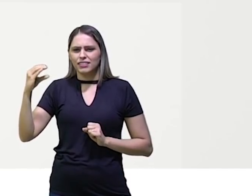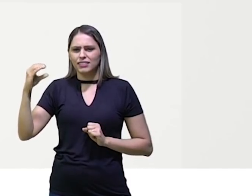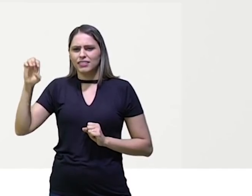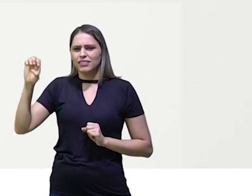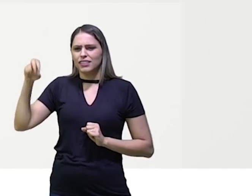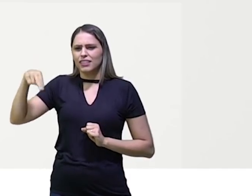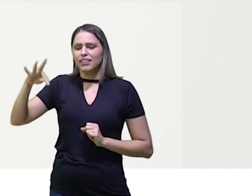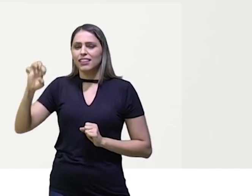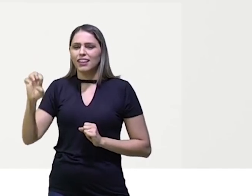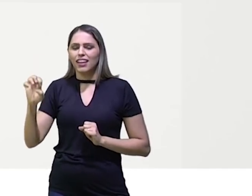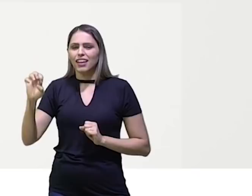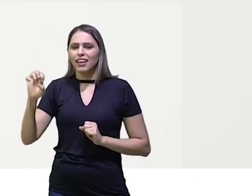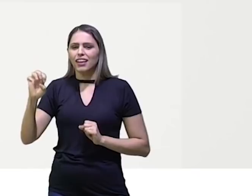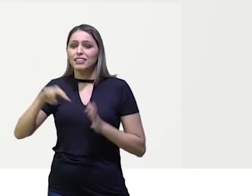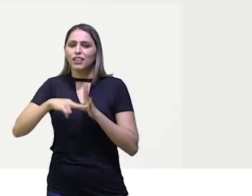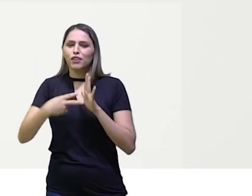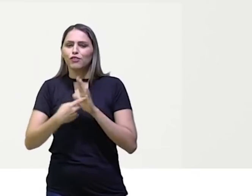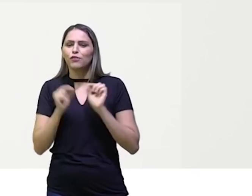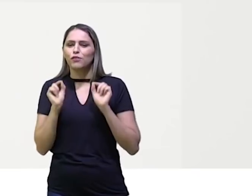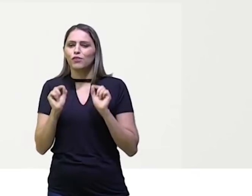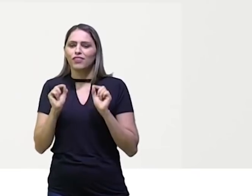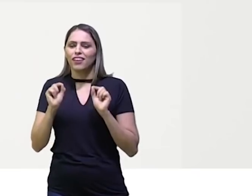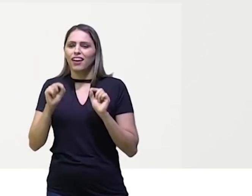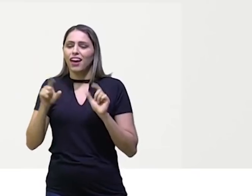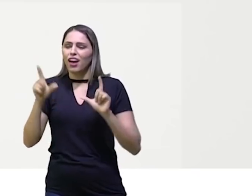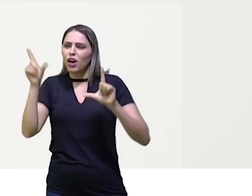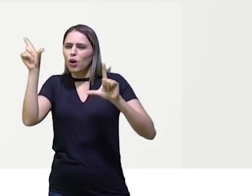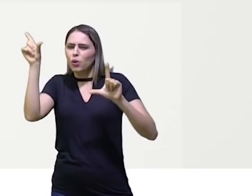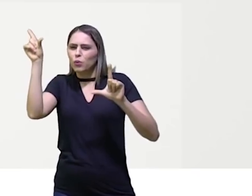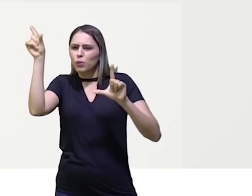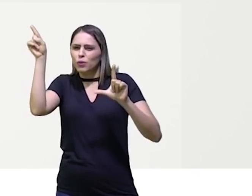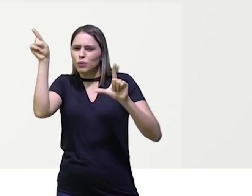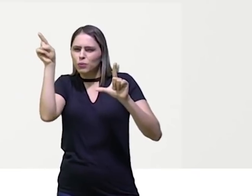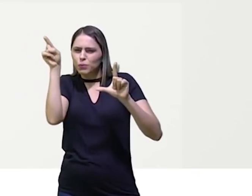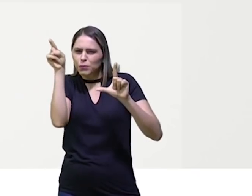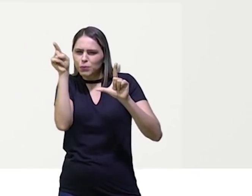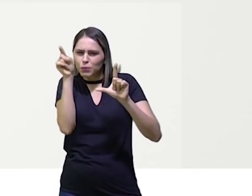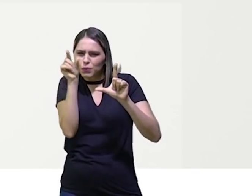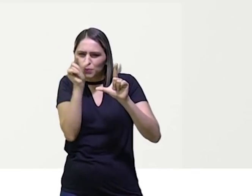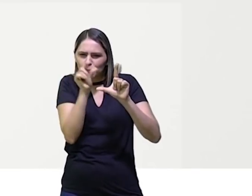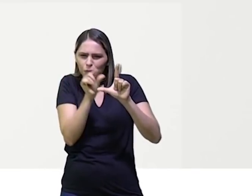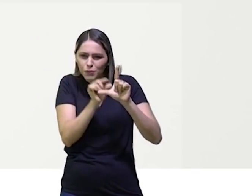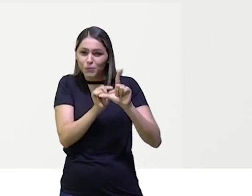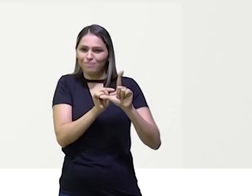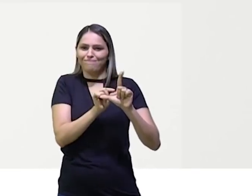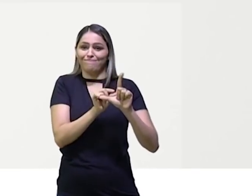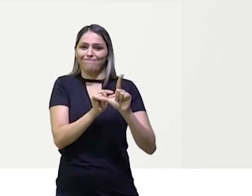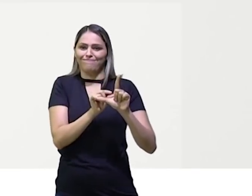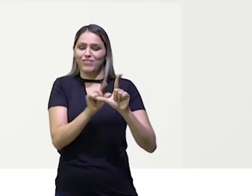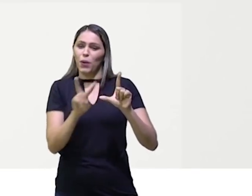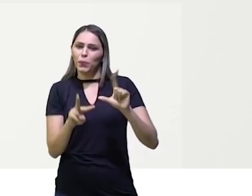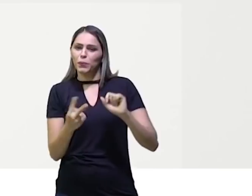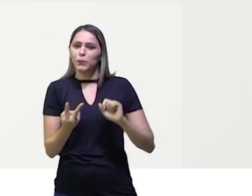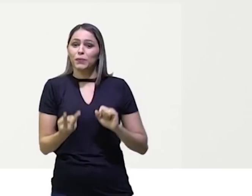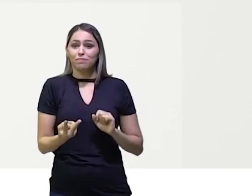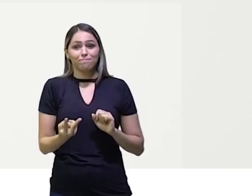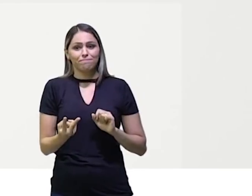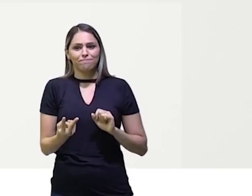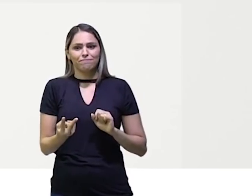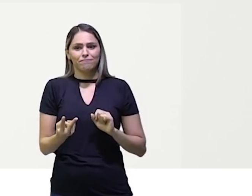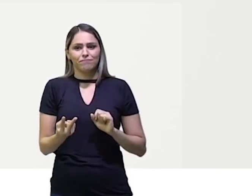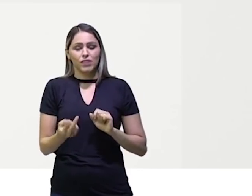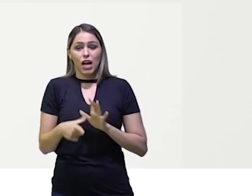Quando contamos coisas do final para o começo, os números vão diminuindo. Nós contamos ainda